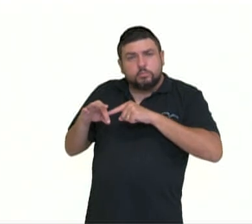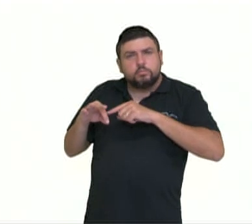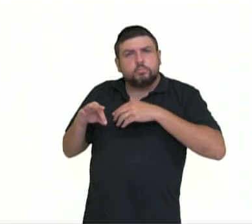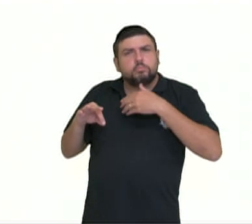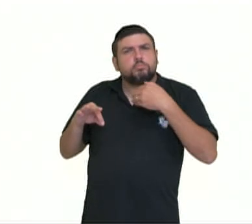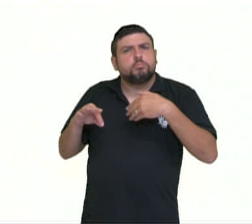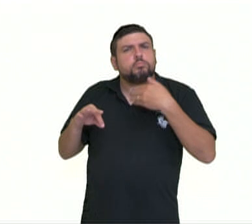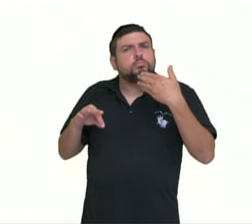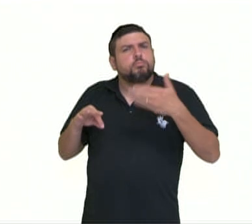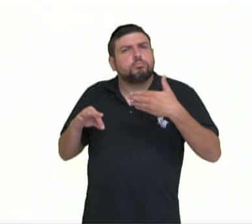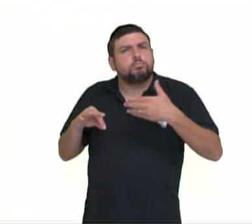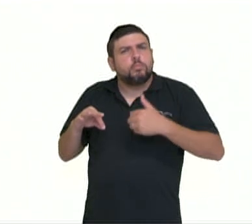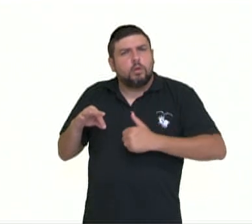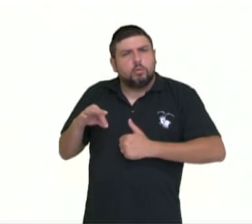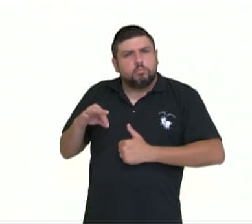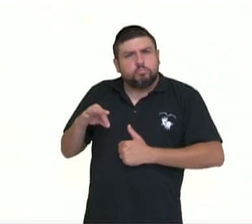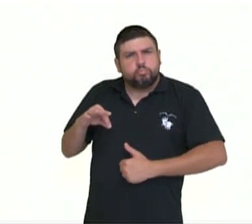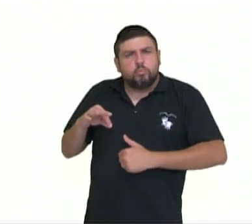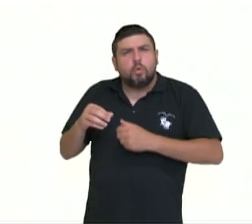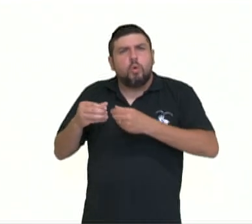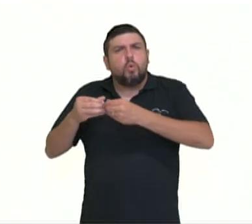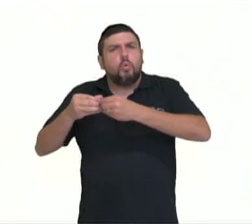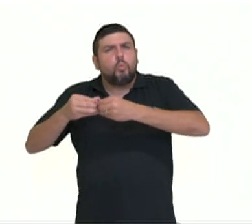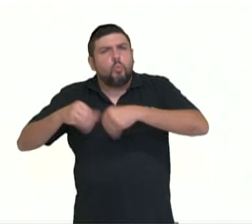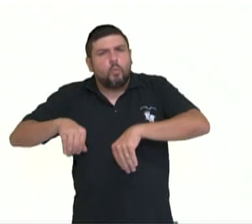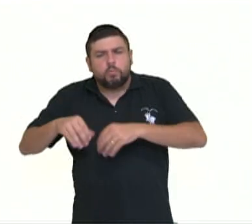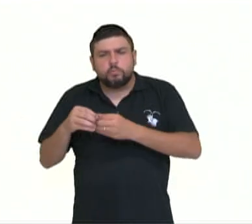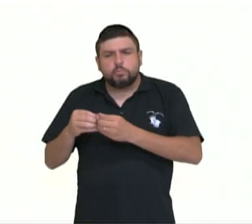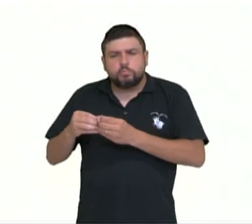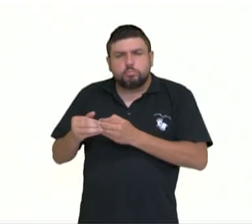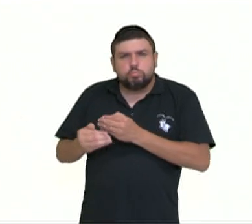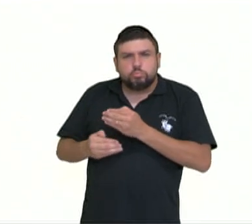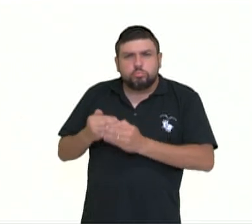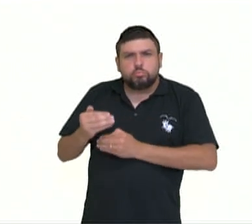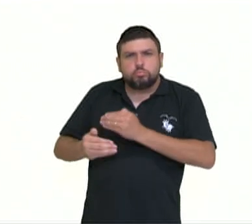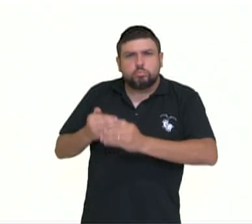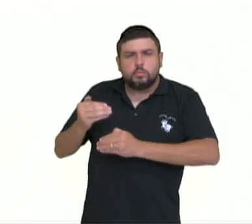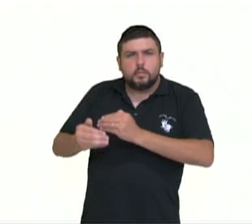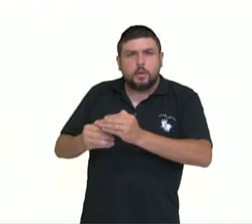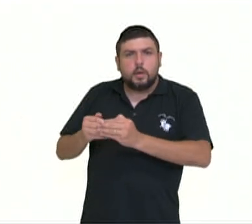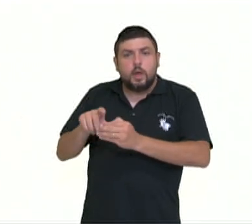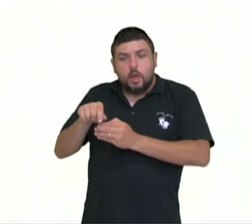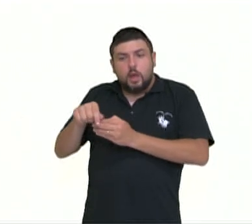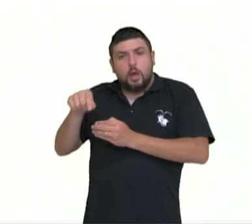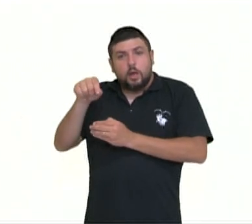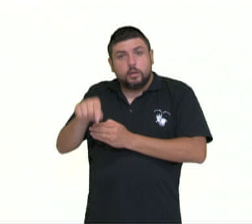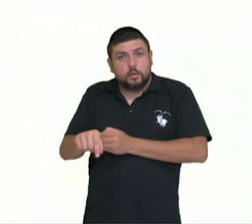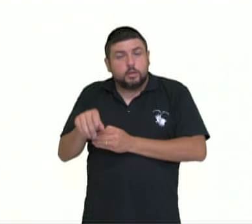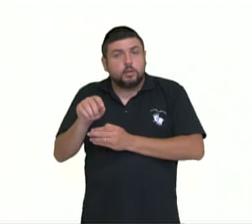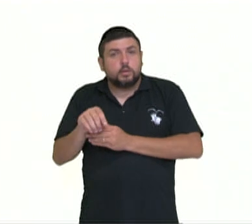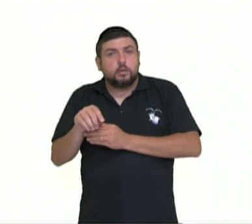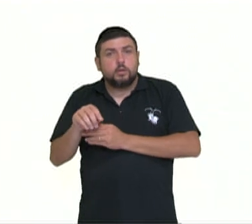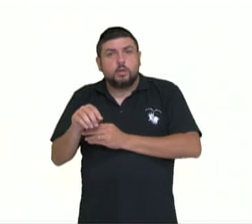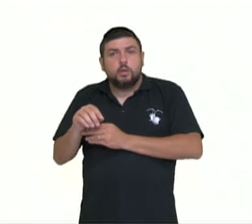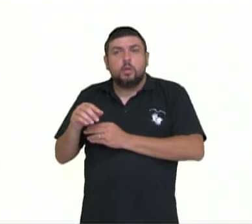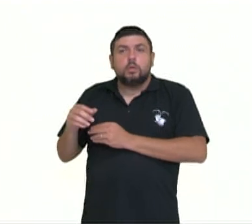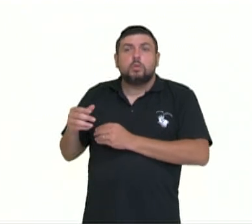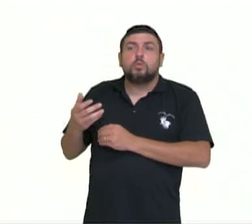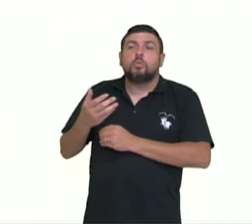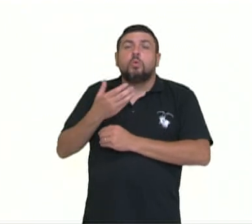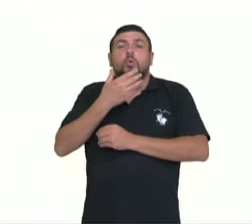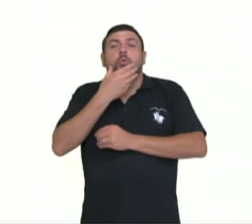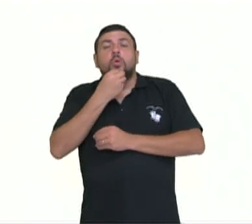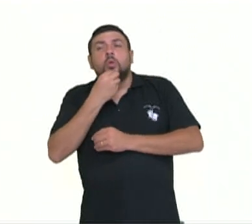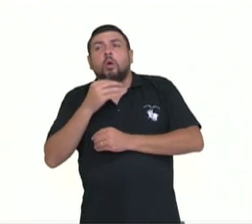essa nova linhagem vai ser desenvolvida, tá? Então vai se desenvolver, vai crescer, e esses machos soltos no meio ambiente, eles